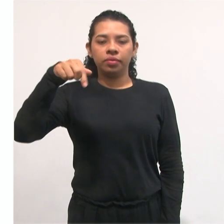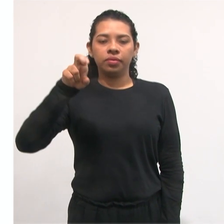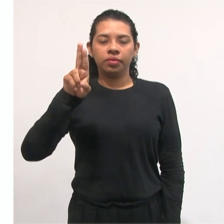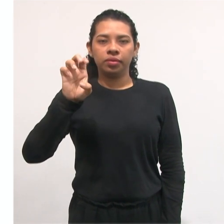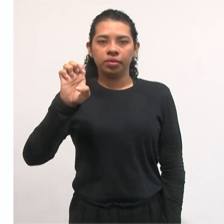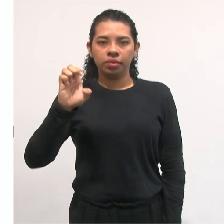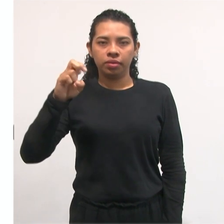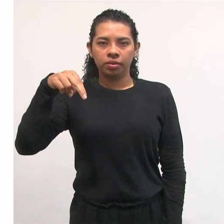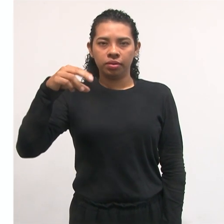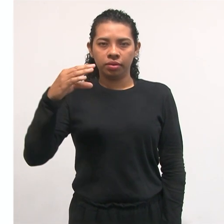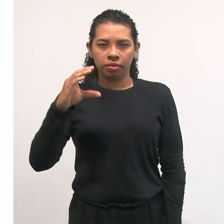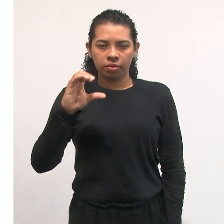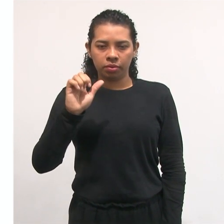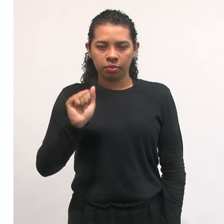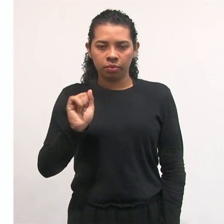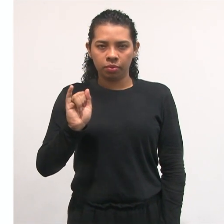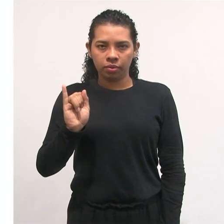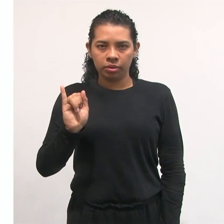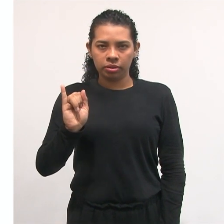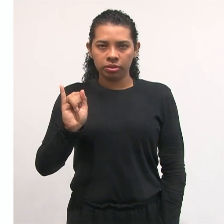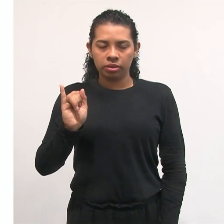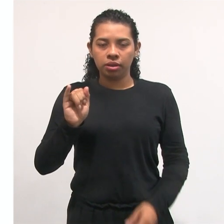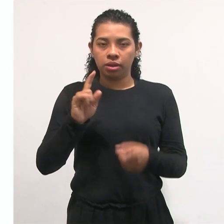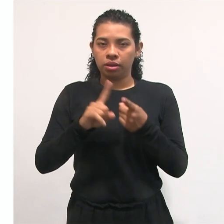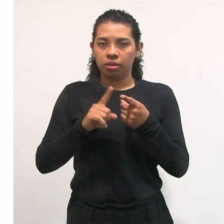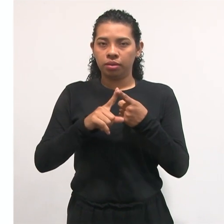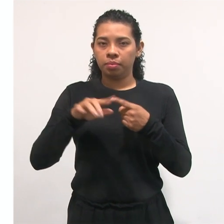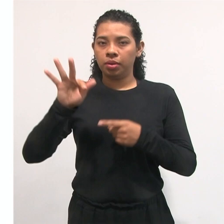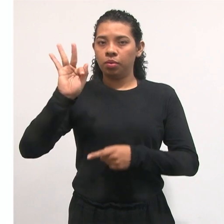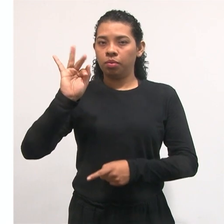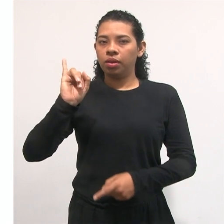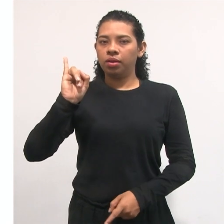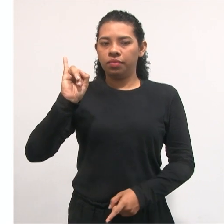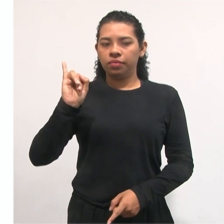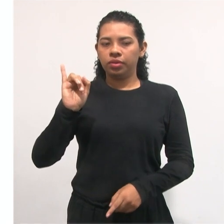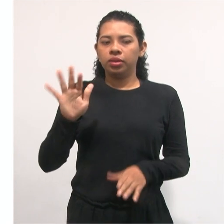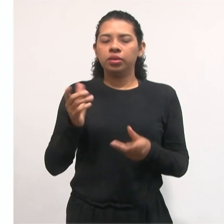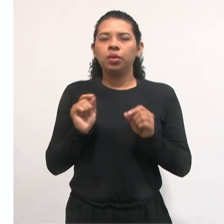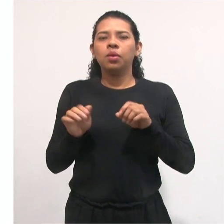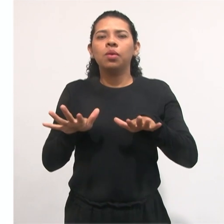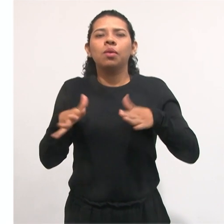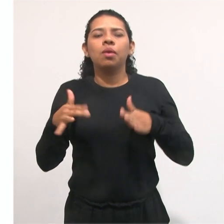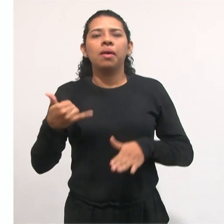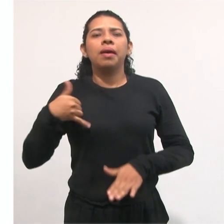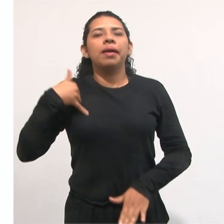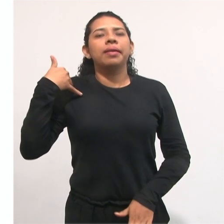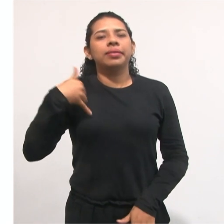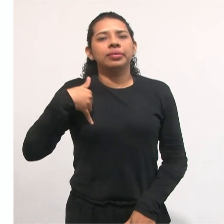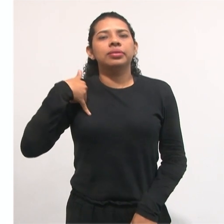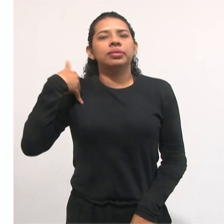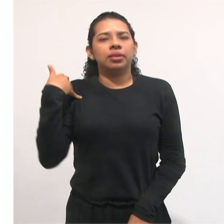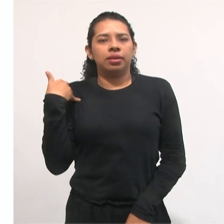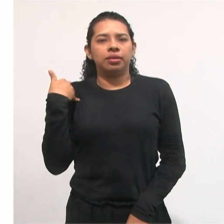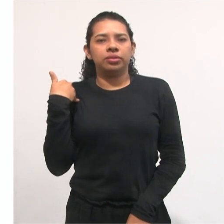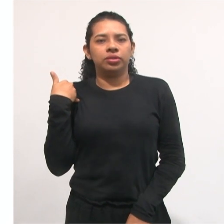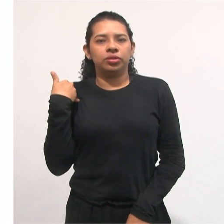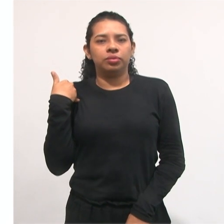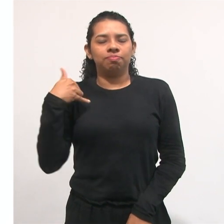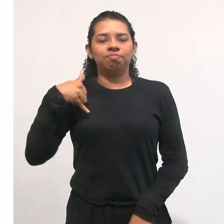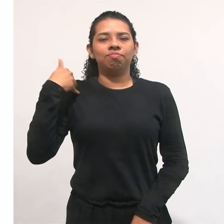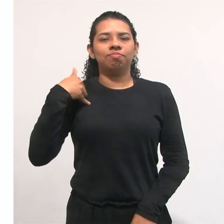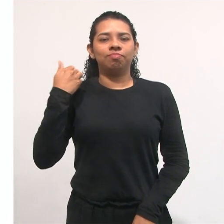lá. Frequência simples, né? Então, ó, idade de 18 anos. Quantas pessoas têm idade de 18 anos na